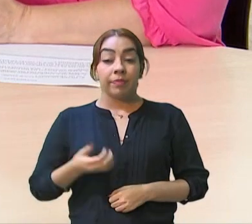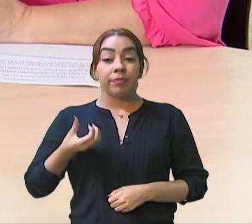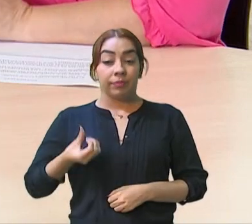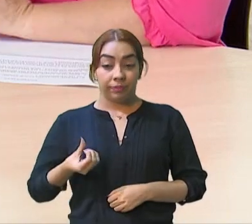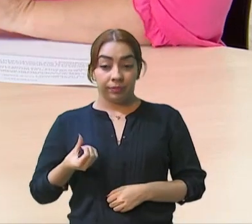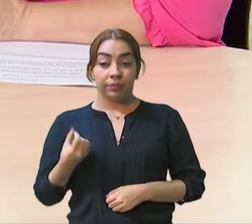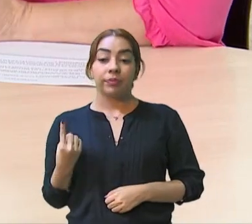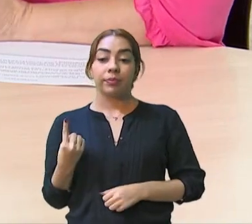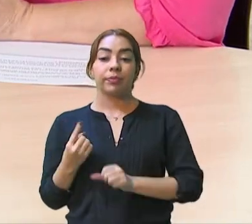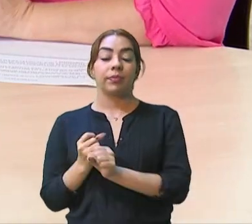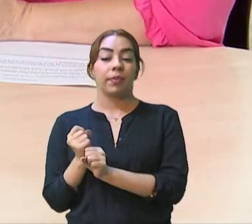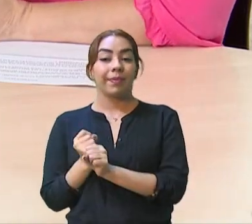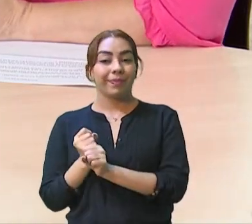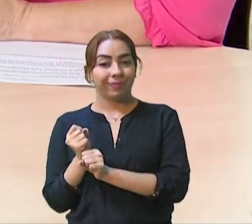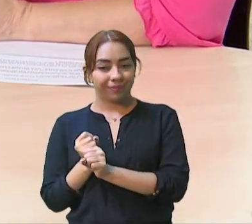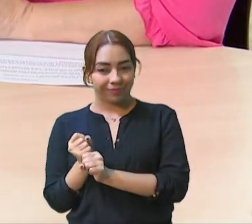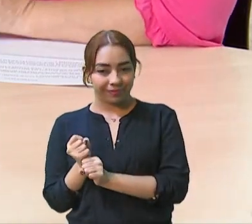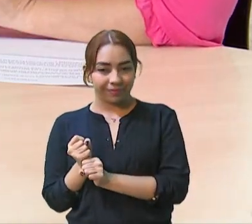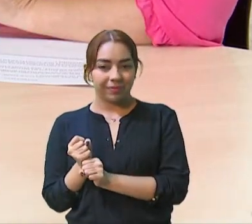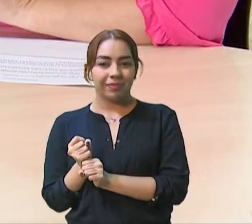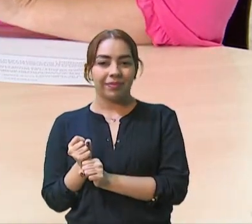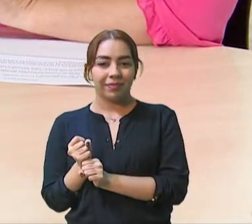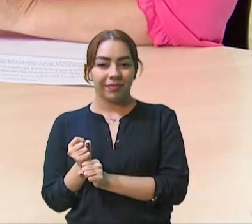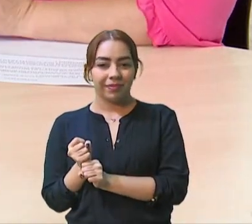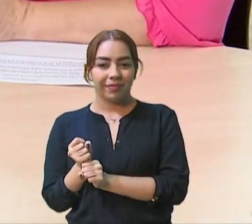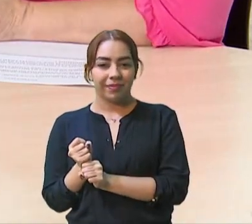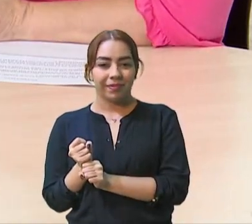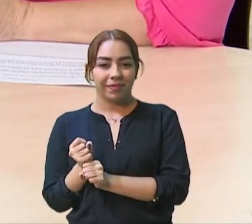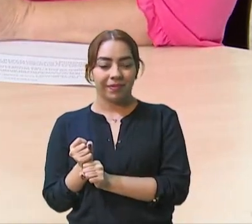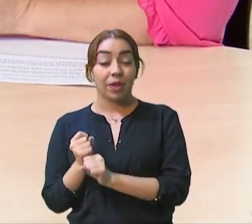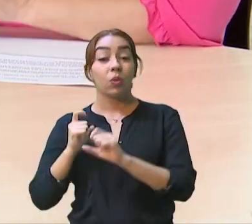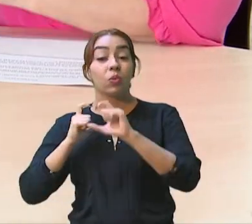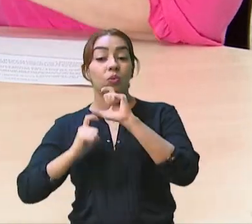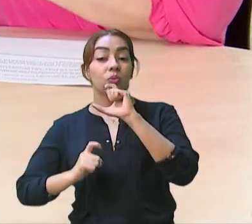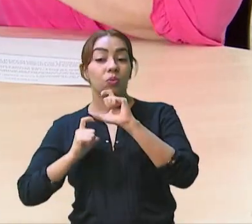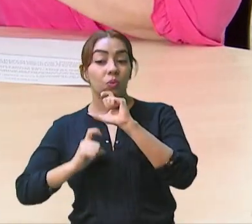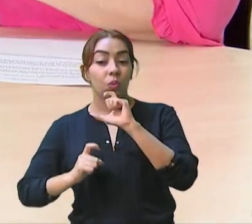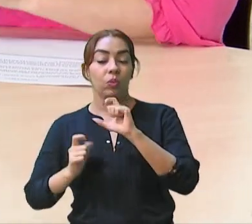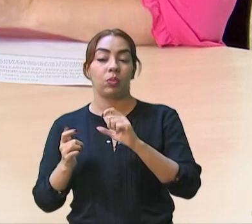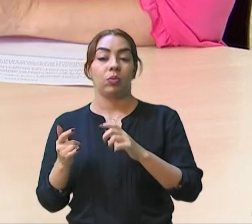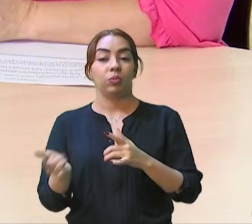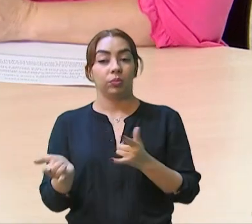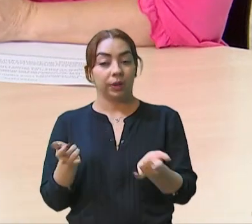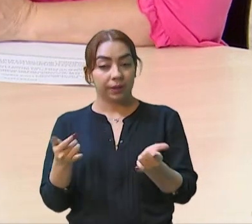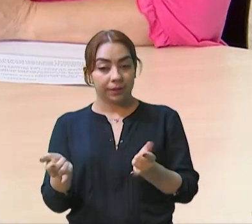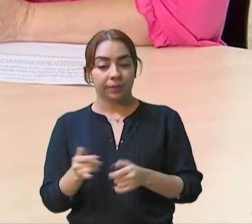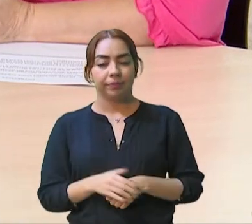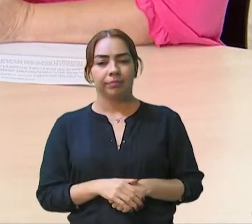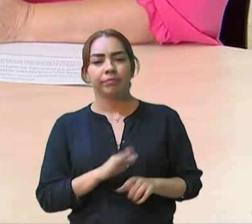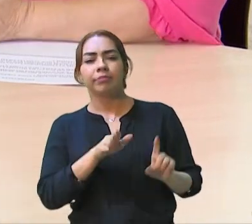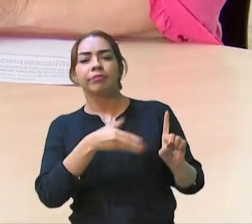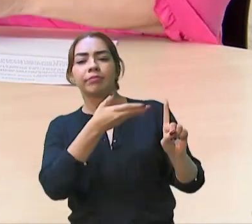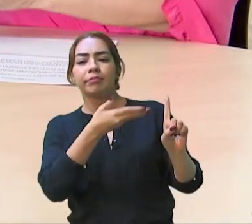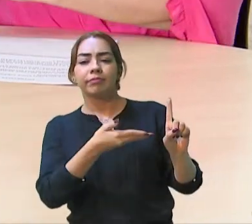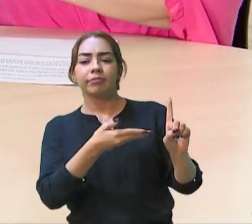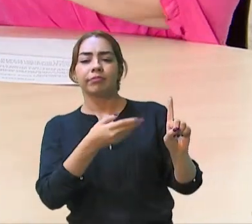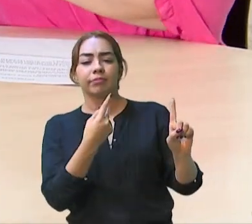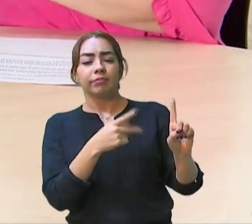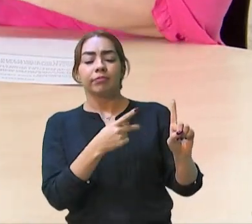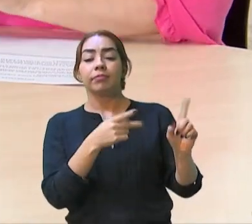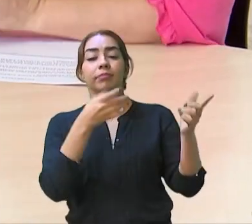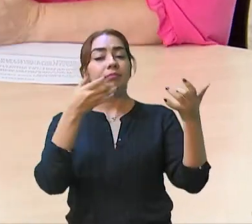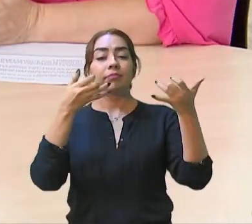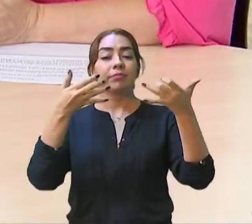anos da criação, né, da história do Homem-Aranha, né, desse personagem. Fala um pouco desse personagem,